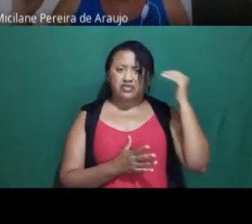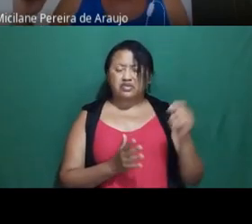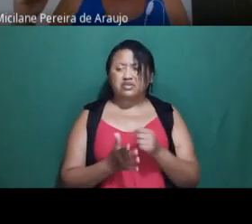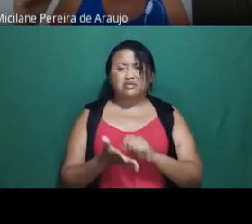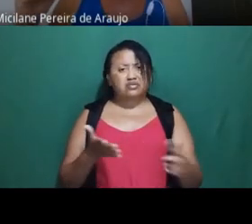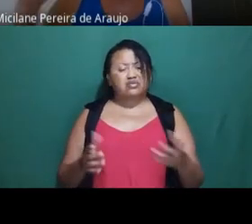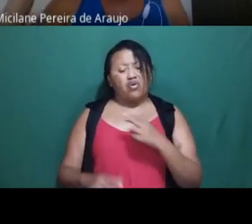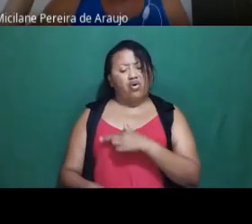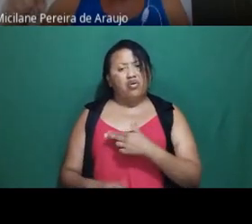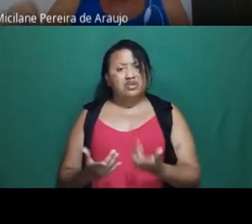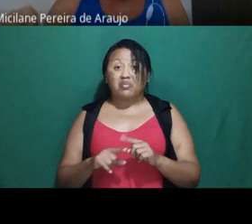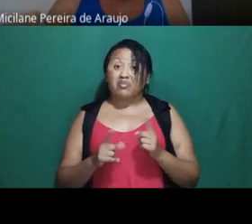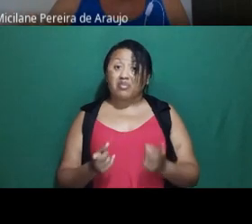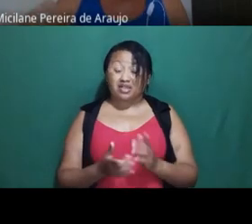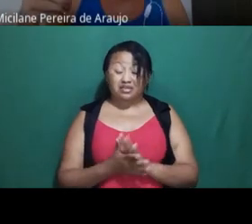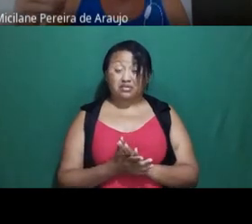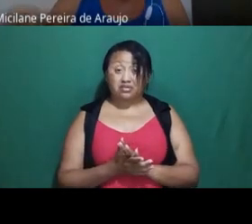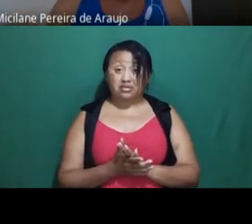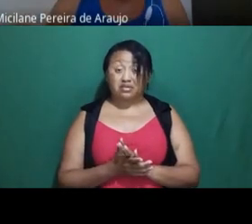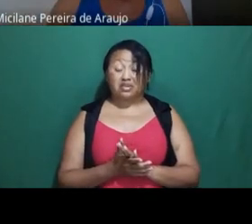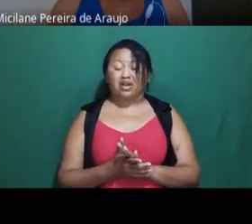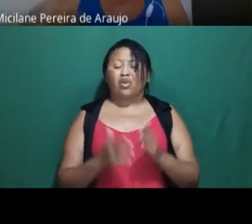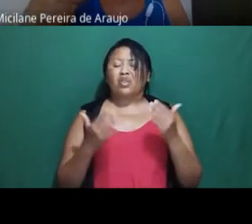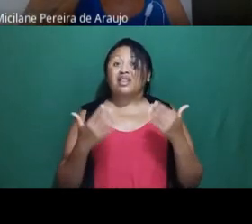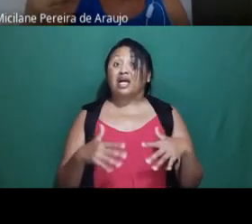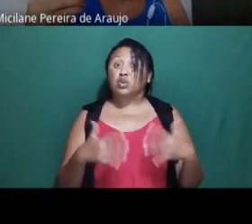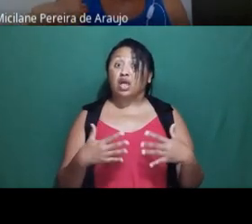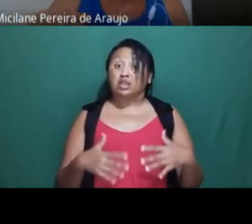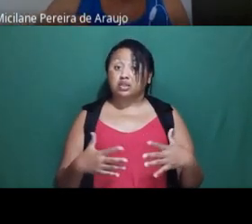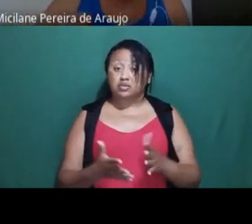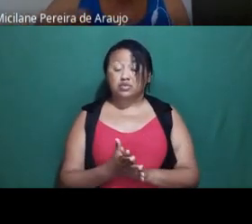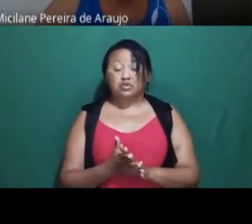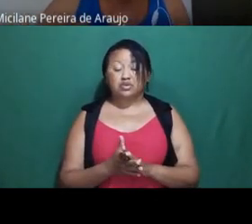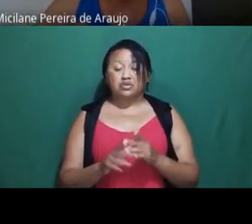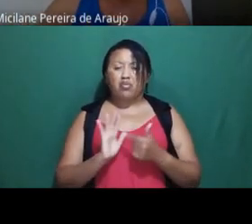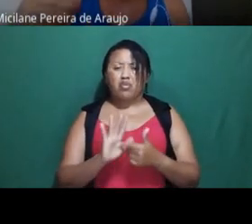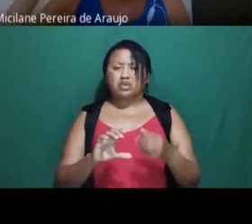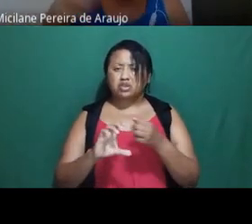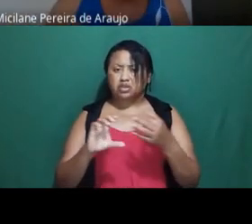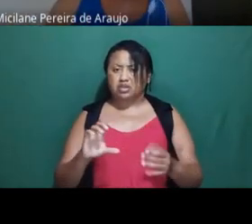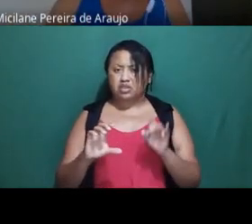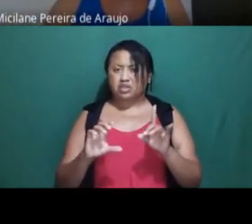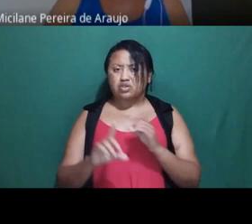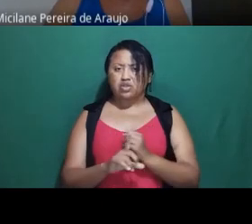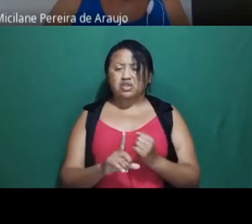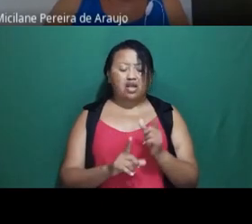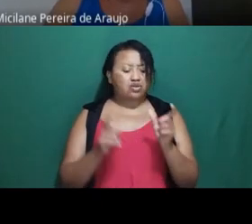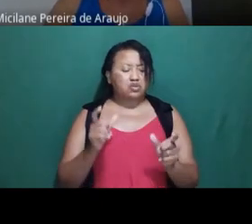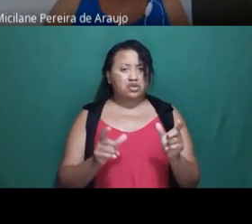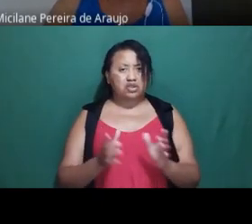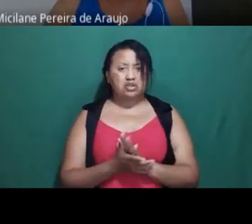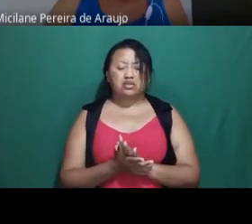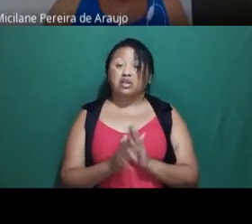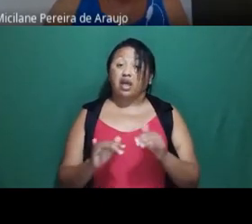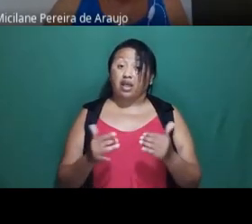feminina no romantismo né mas no natalismo Traz essa caracterização social dos personagens